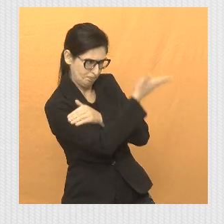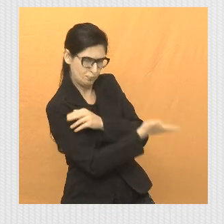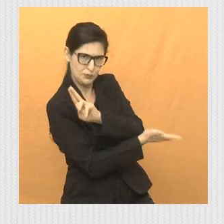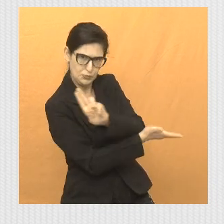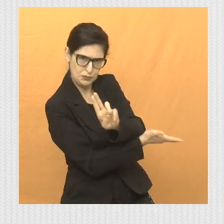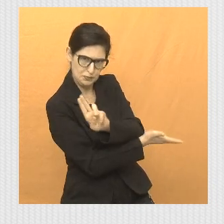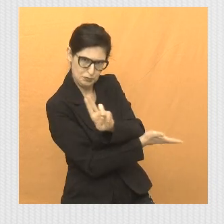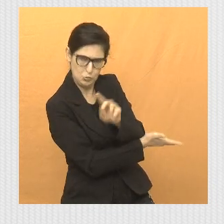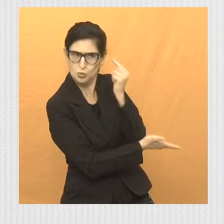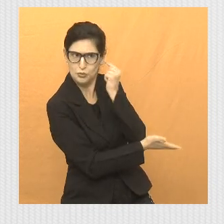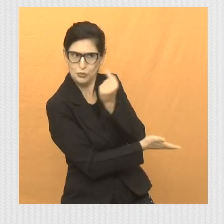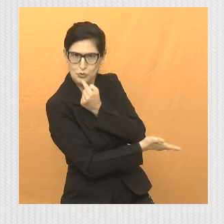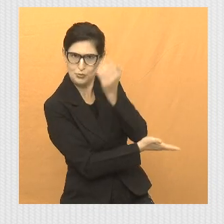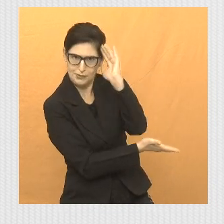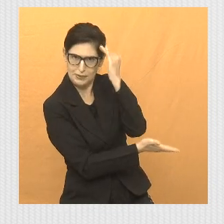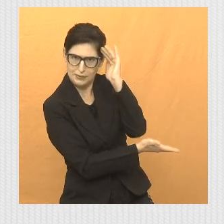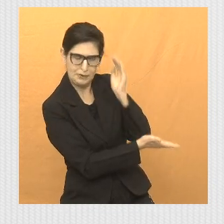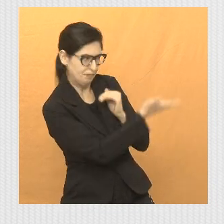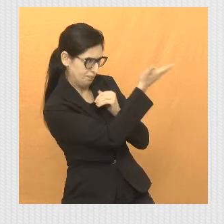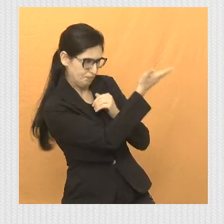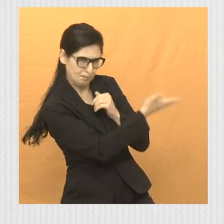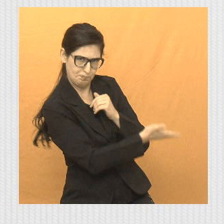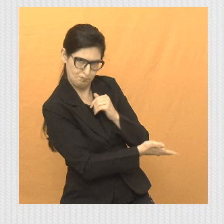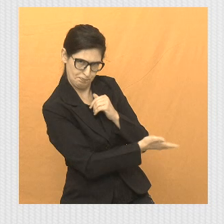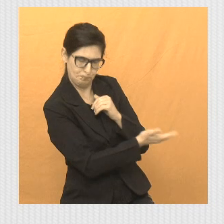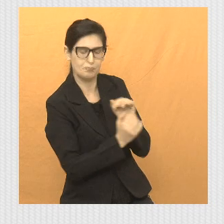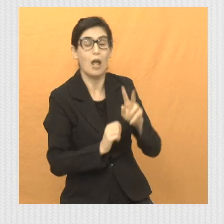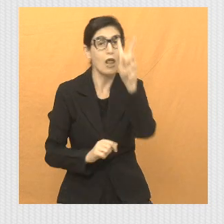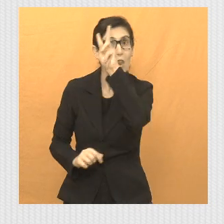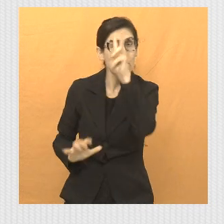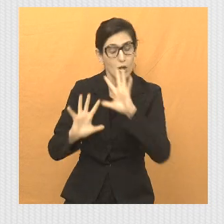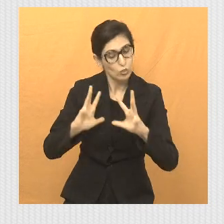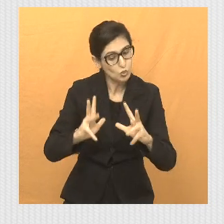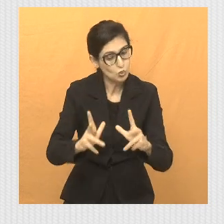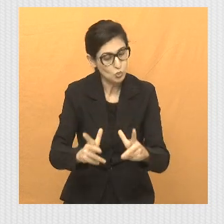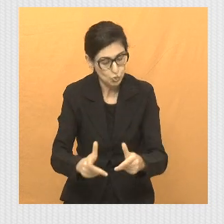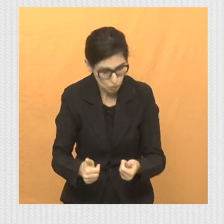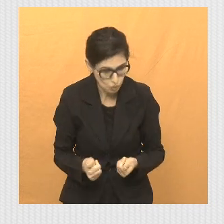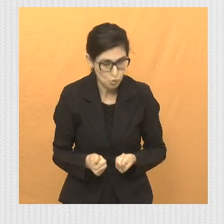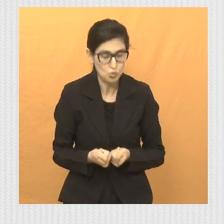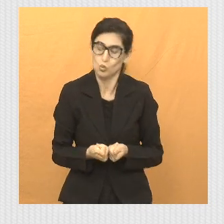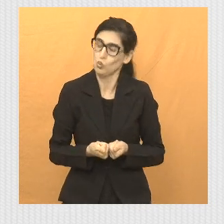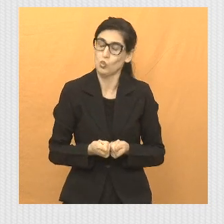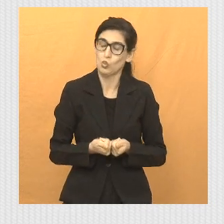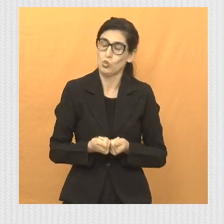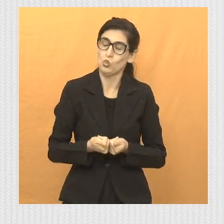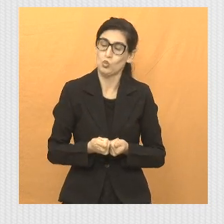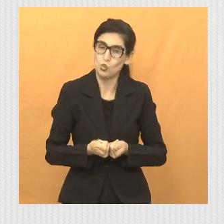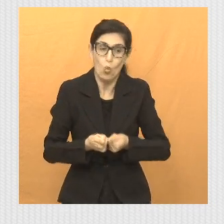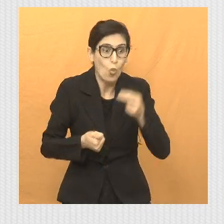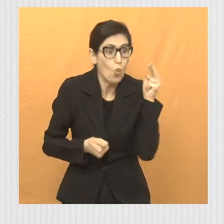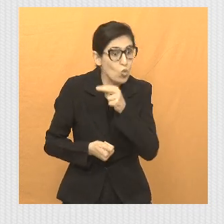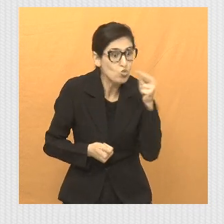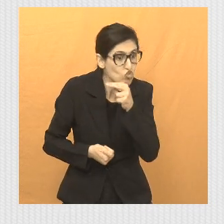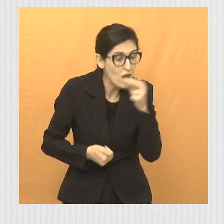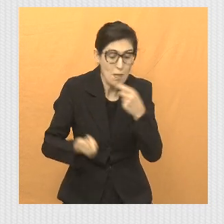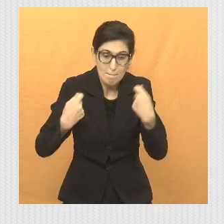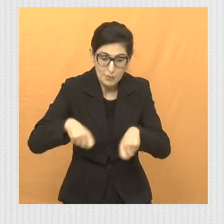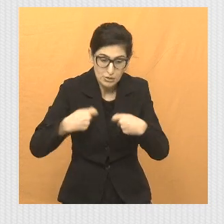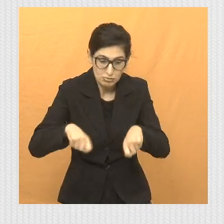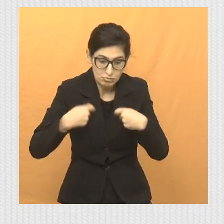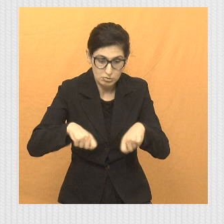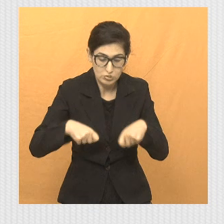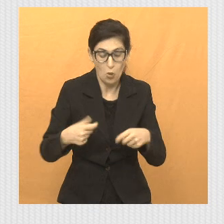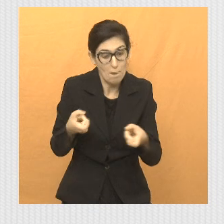uretrocistografia. Lembrando que todos os exames com indicação de urgência, após avaliados pelos